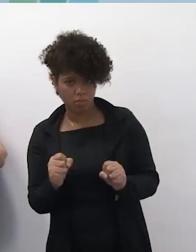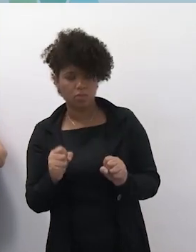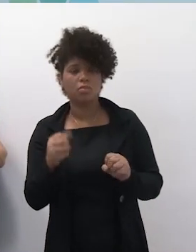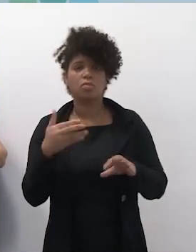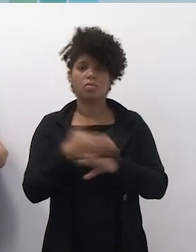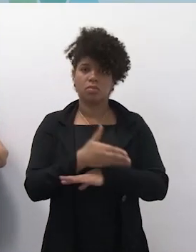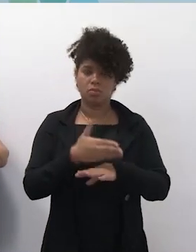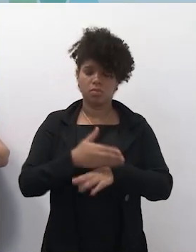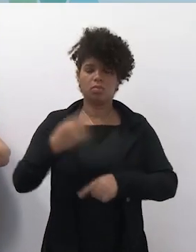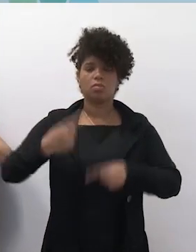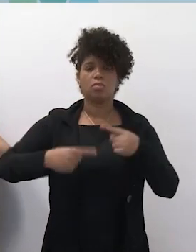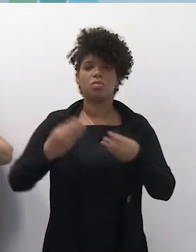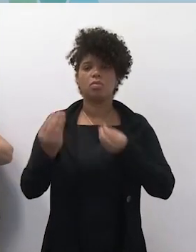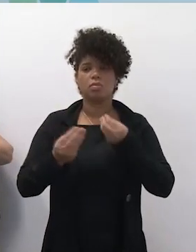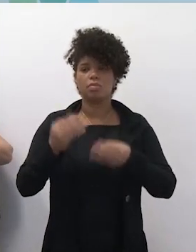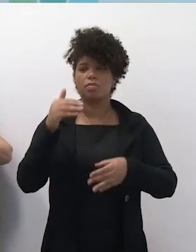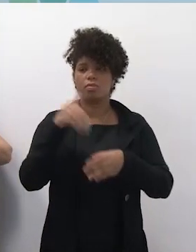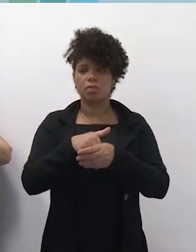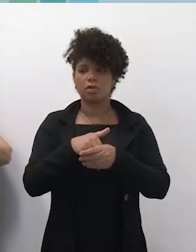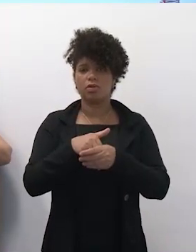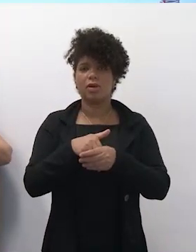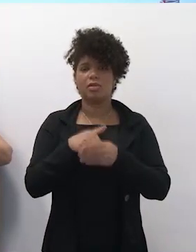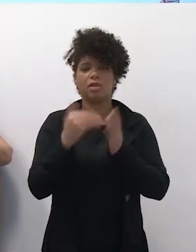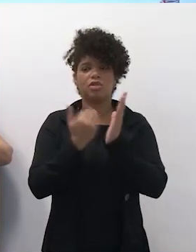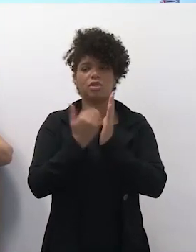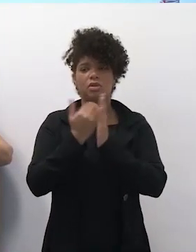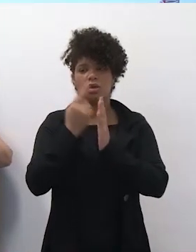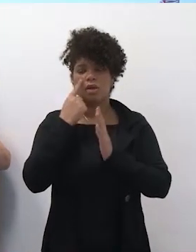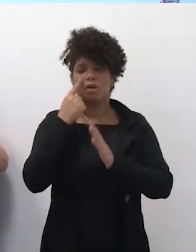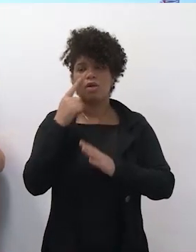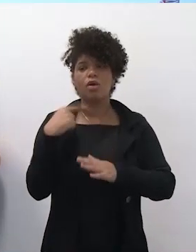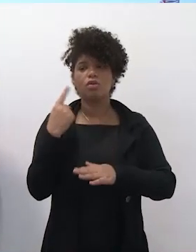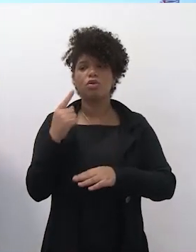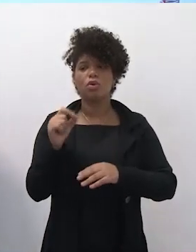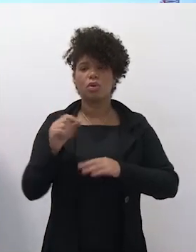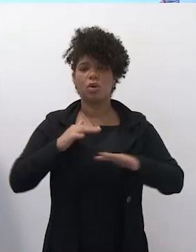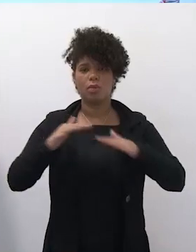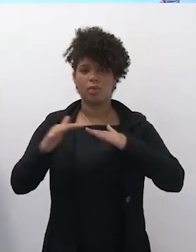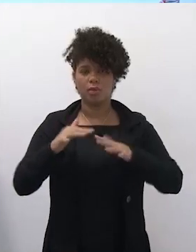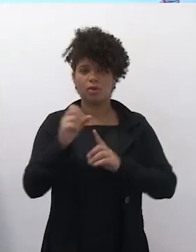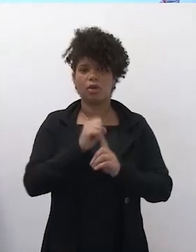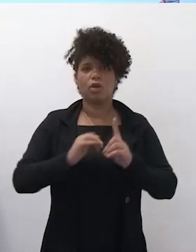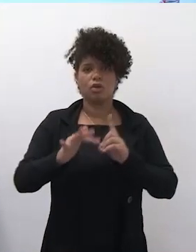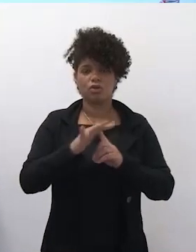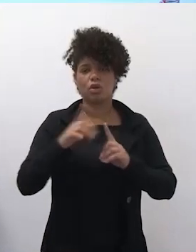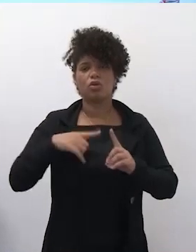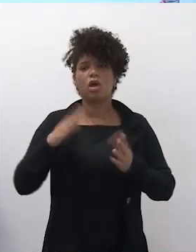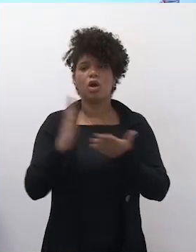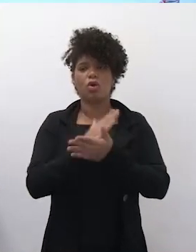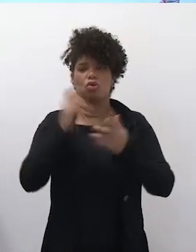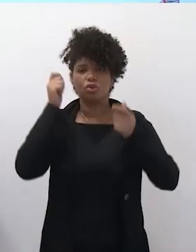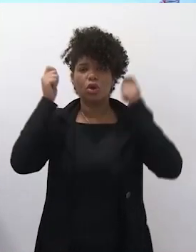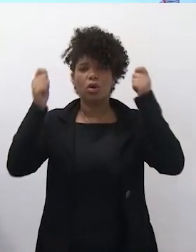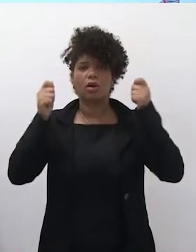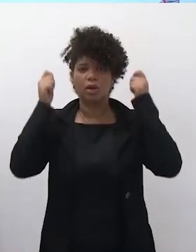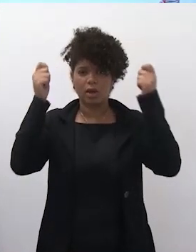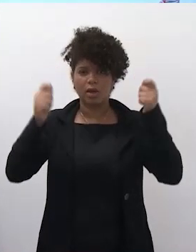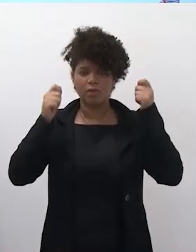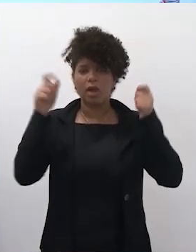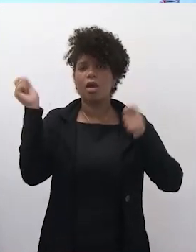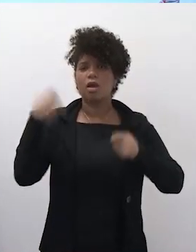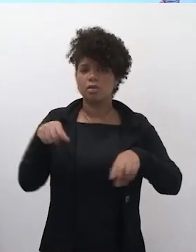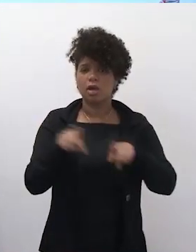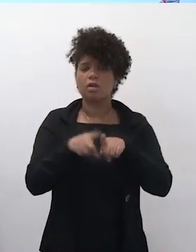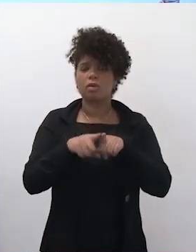da política votando, né? Em movimentos sociais, se manifestando em greve, a gente pode também se candidatar